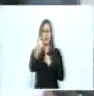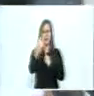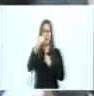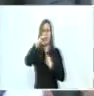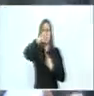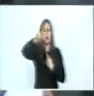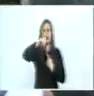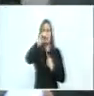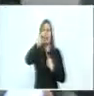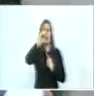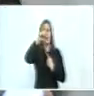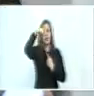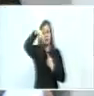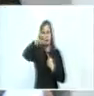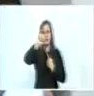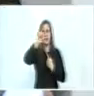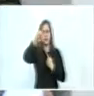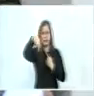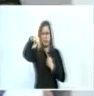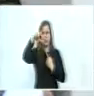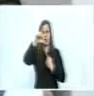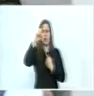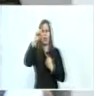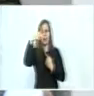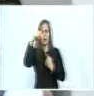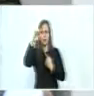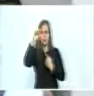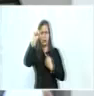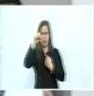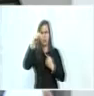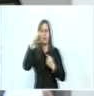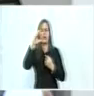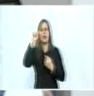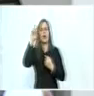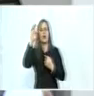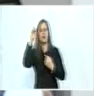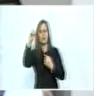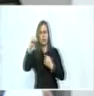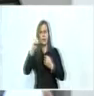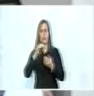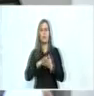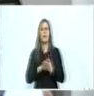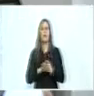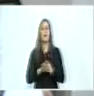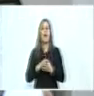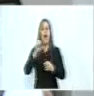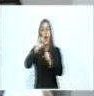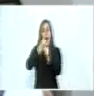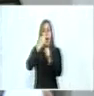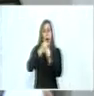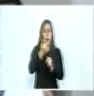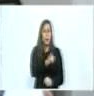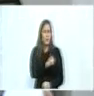Nova Era. O processo administrativo para a execução desta obra é de número